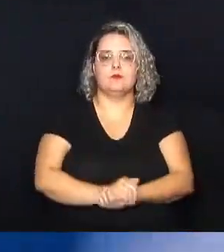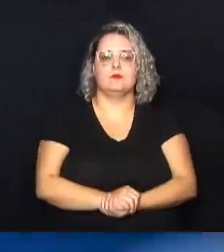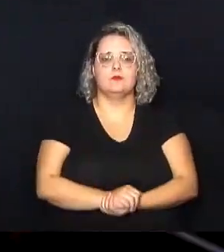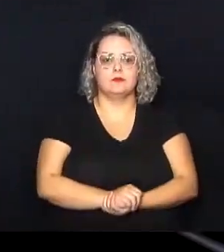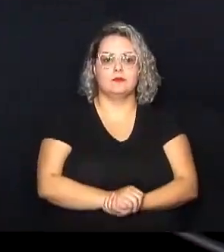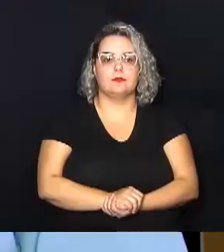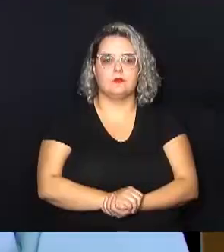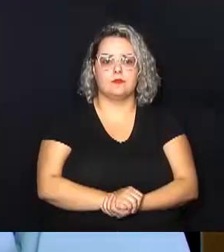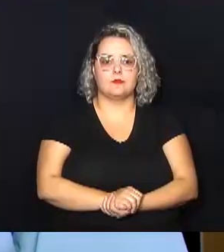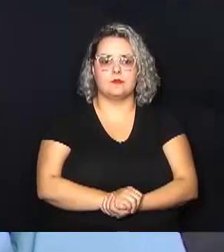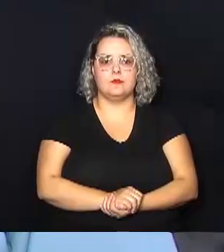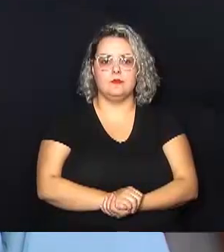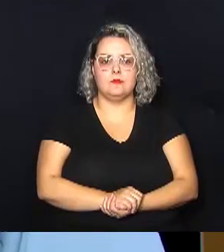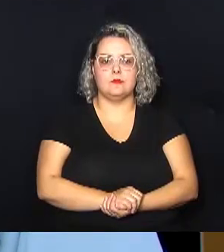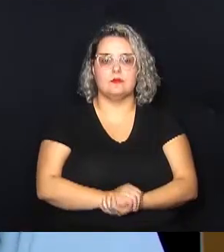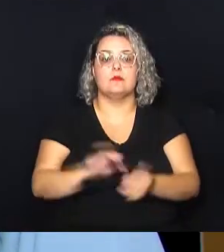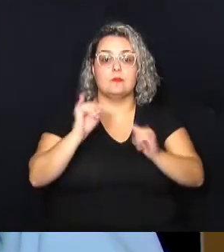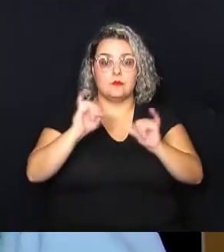1004